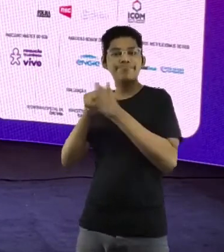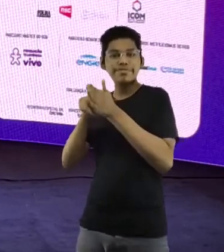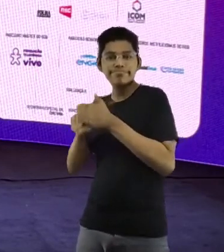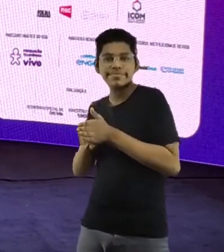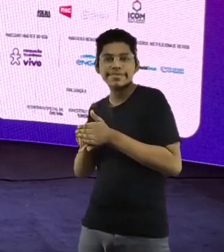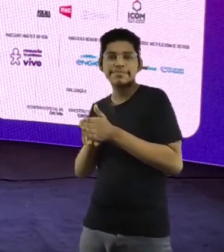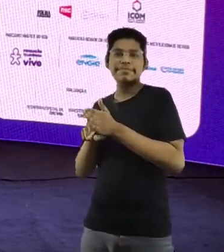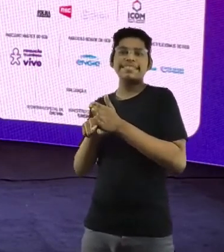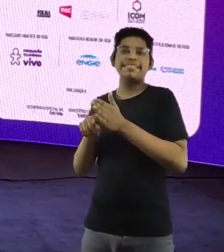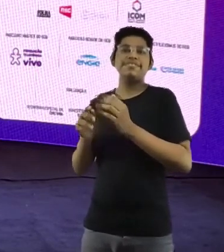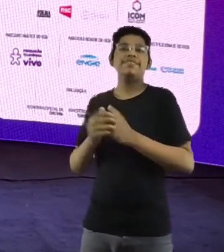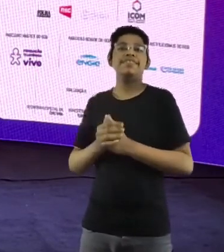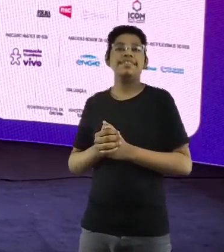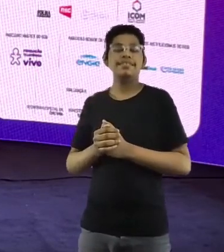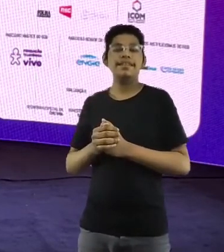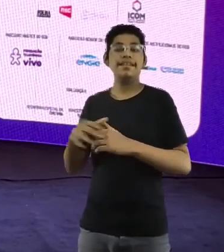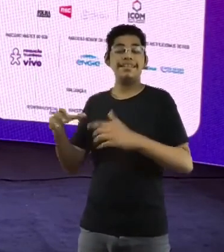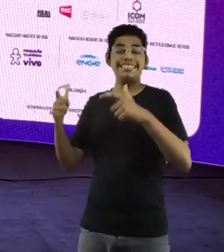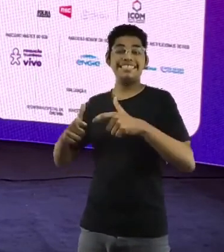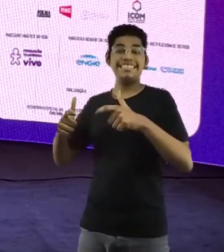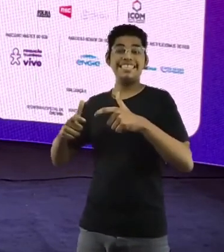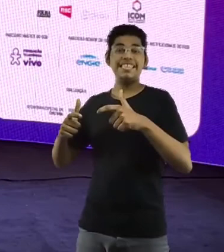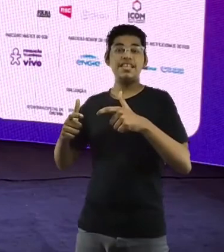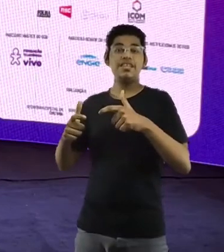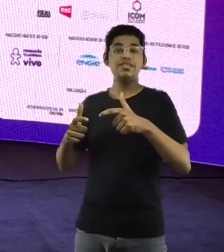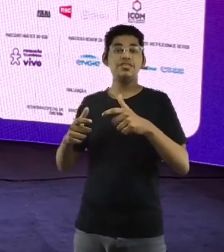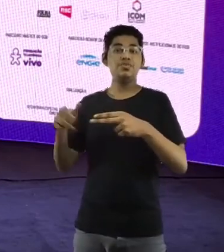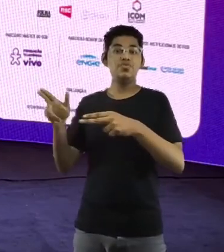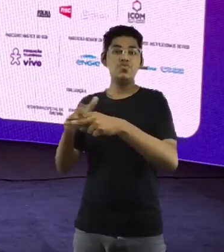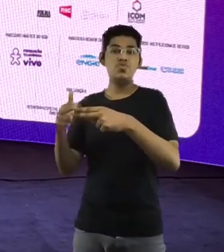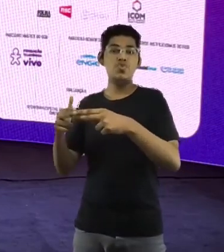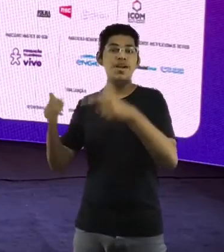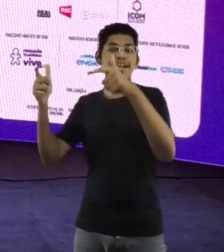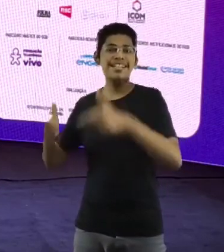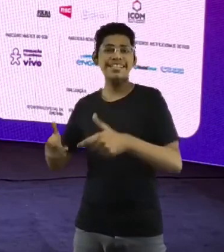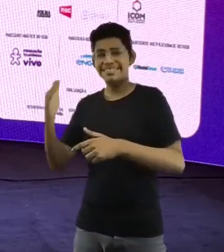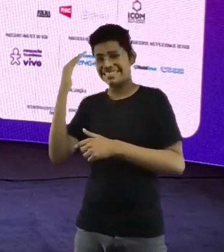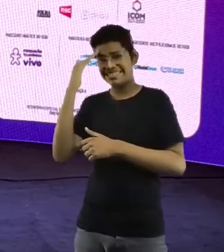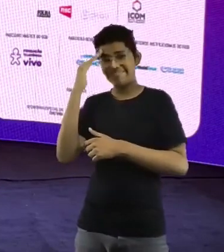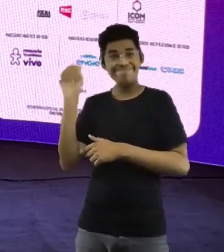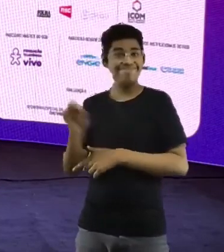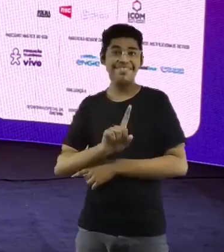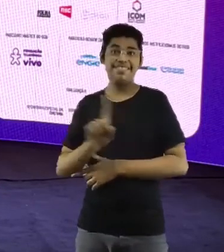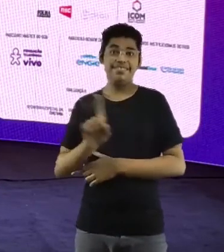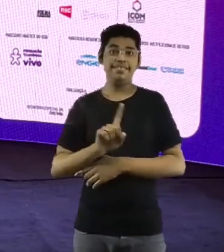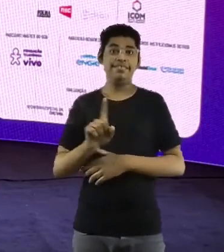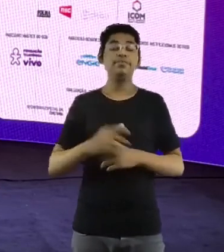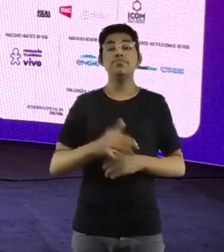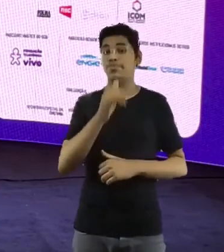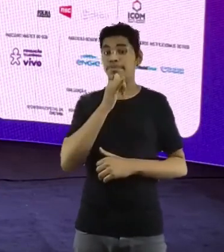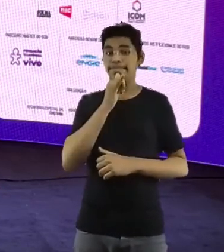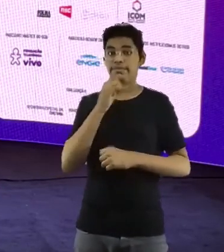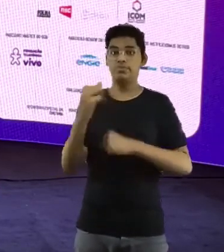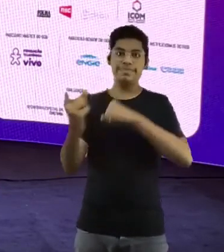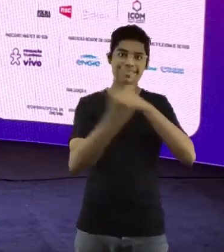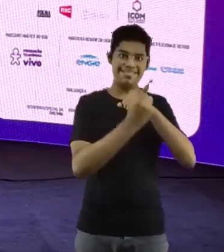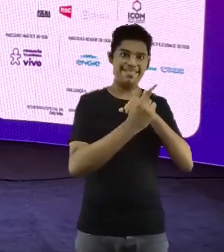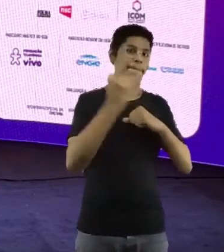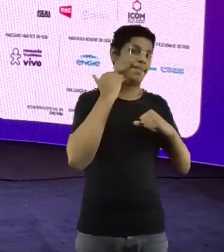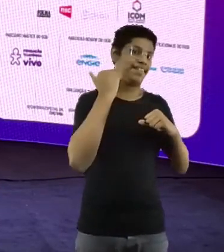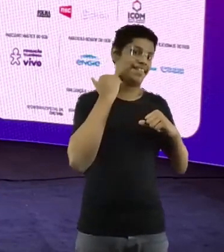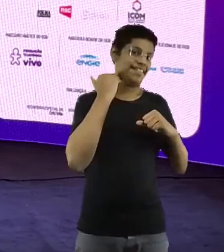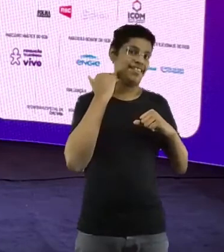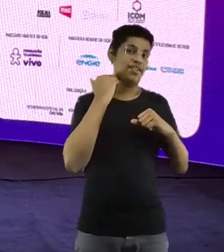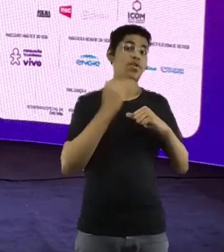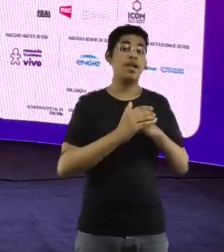onde aquele local fica, certo? Então, a gente consegue dizer para o nosso cliente, o banco, por exemplo, olha, a pessoa realmente mora, ou pelo